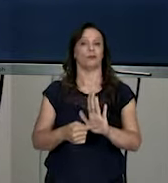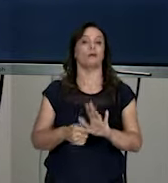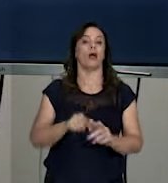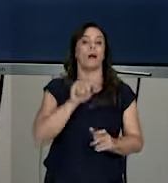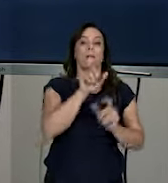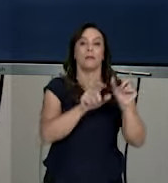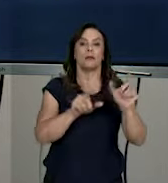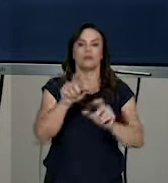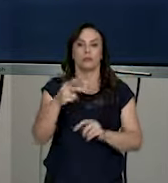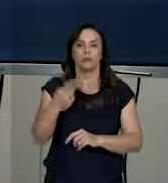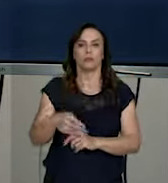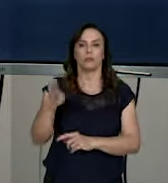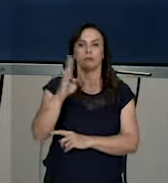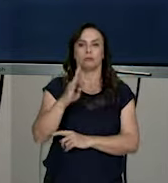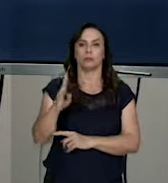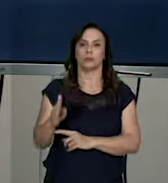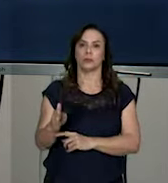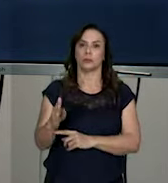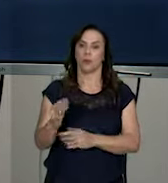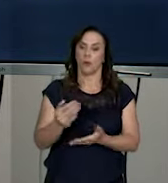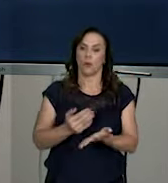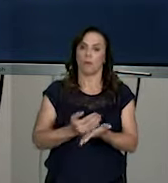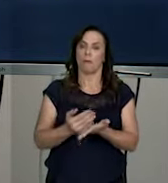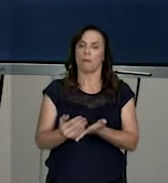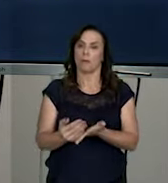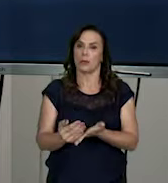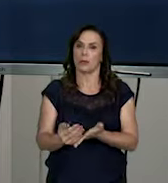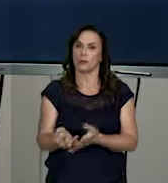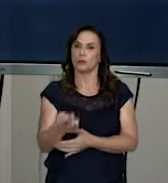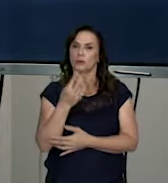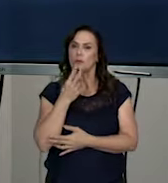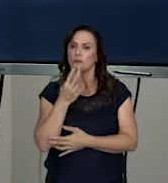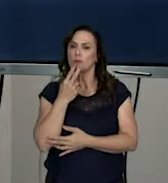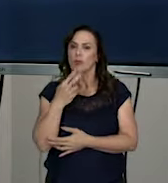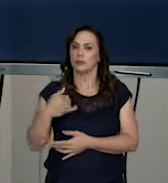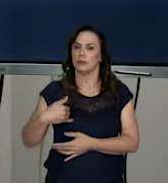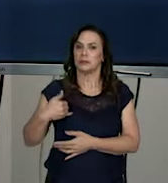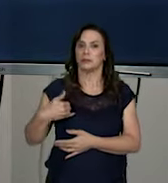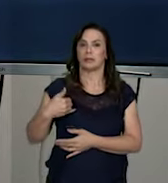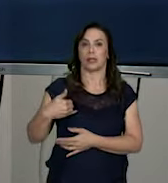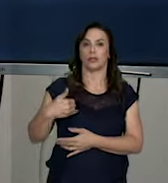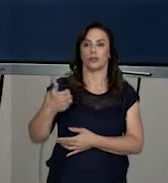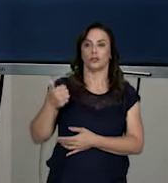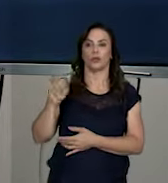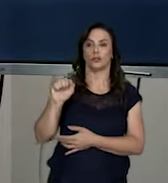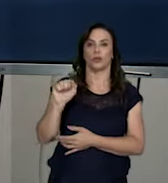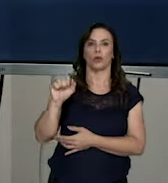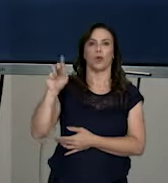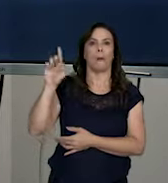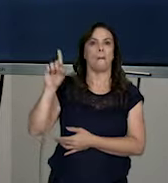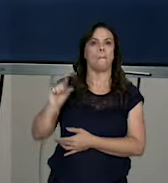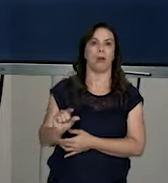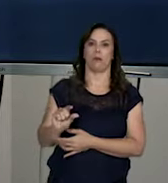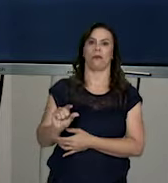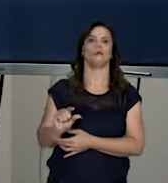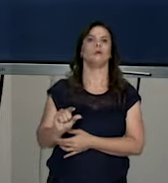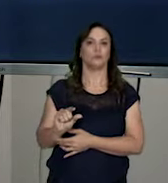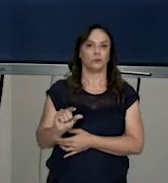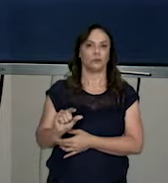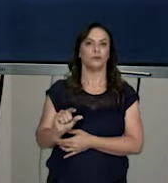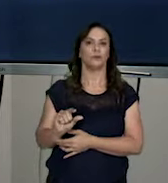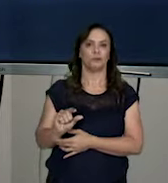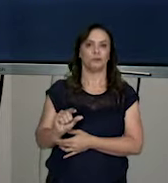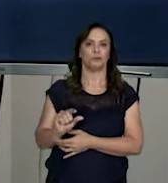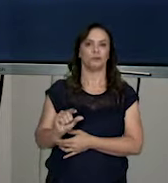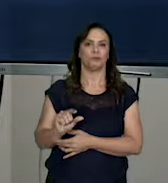os brasileiros, começam a fumar com menos de 18 anos de idade. A